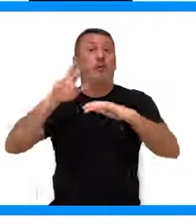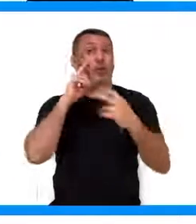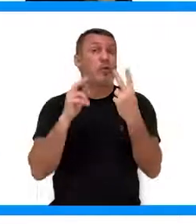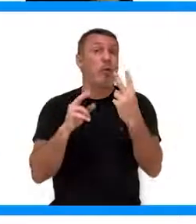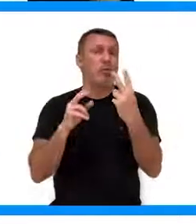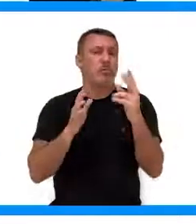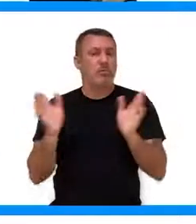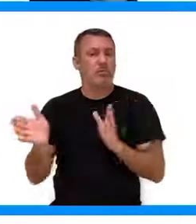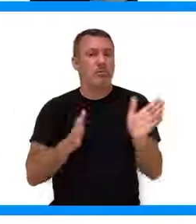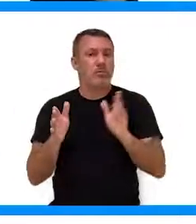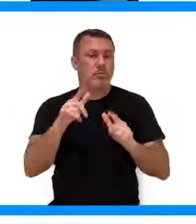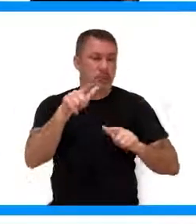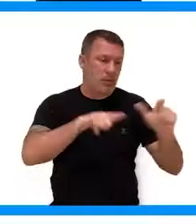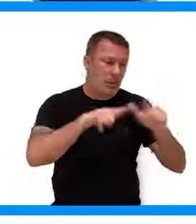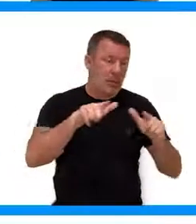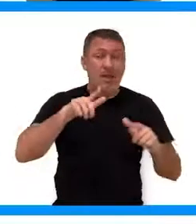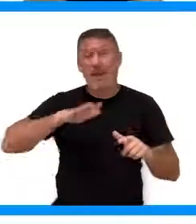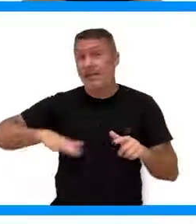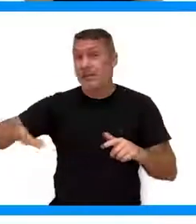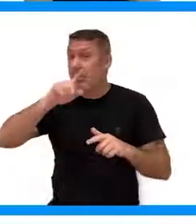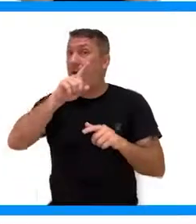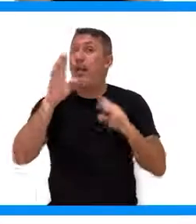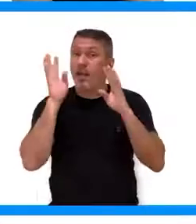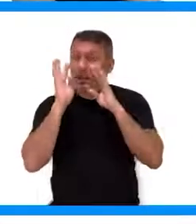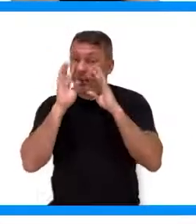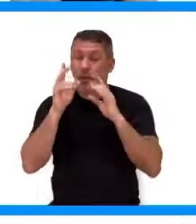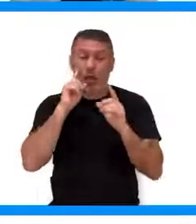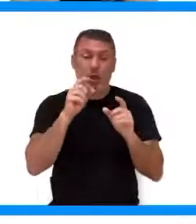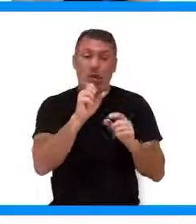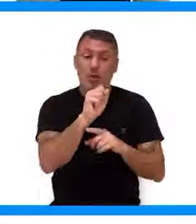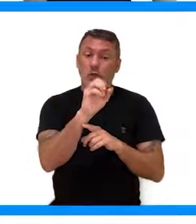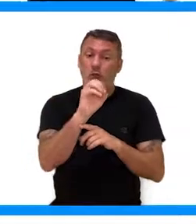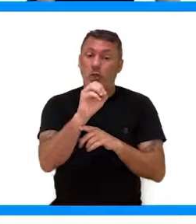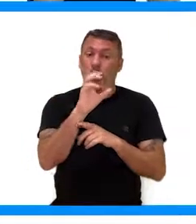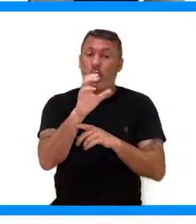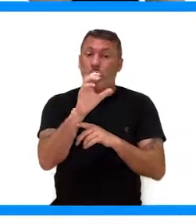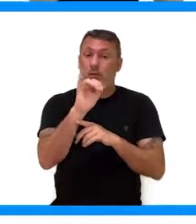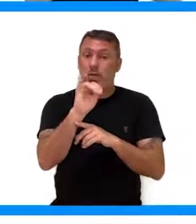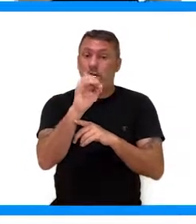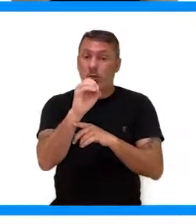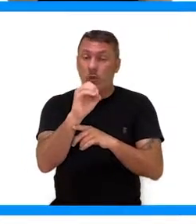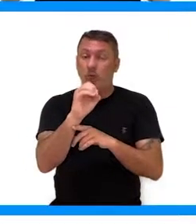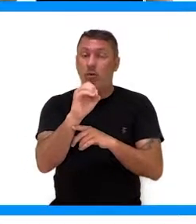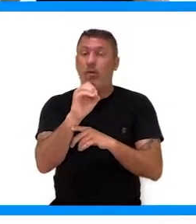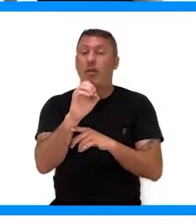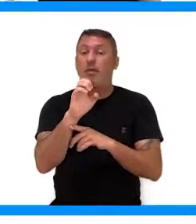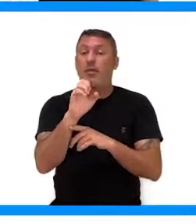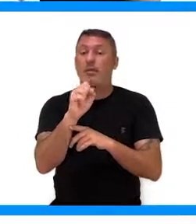do espaço estrutural fundiário. Preste atenção, mudanças